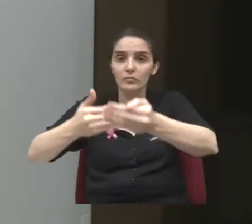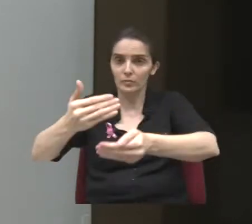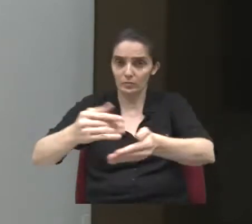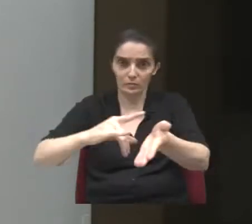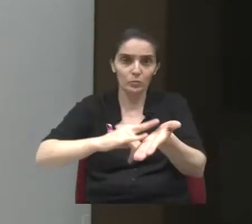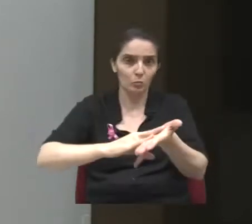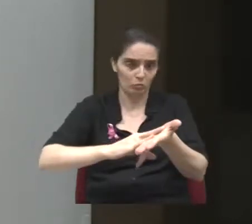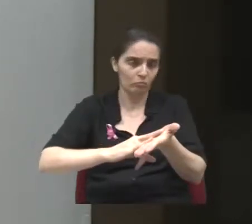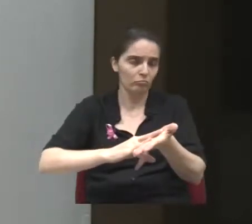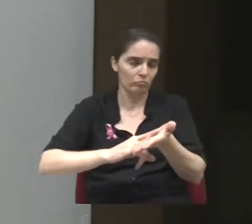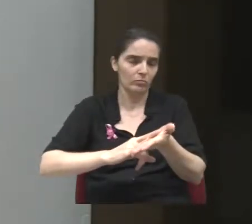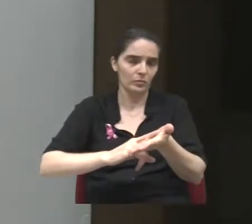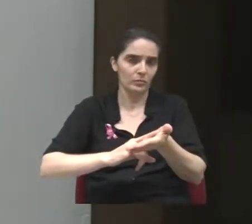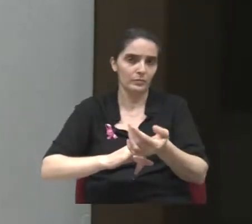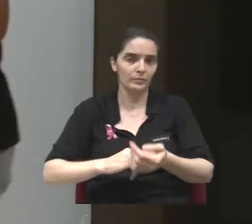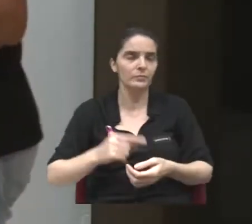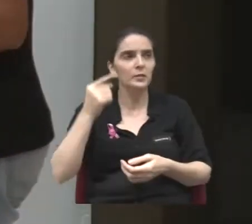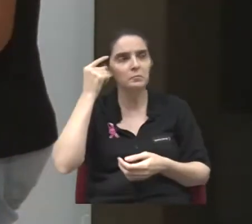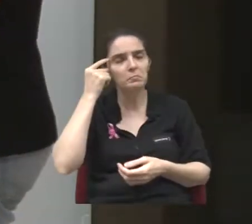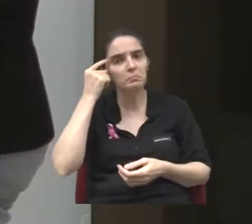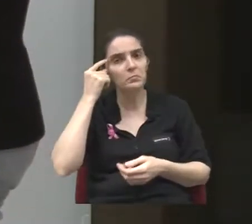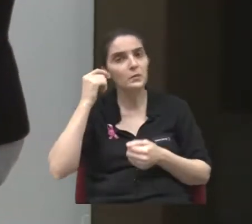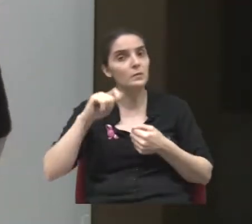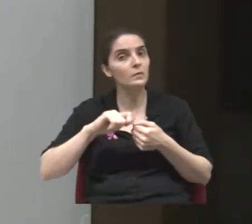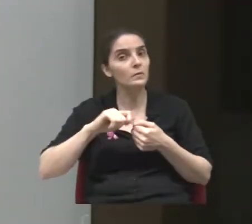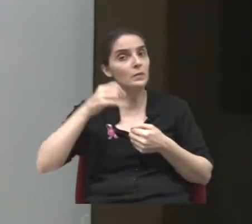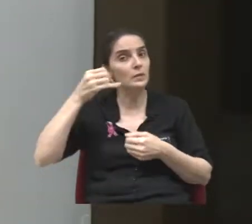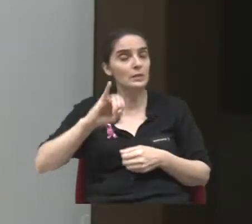pensa realmente em se fazer caso não seja